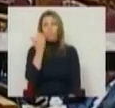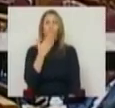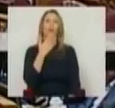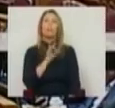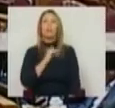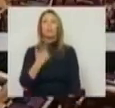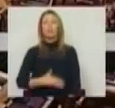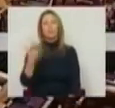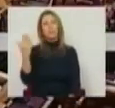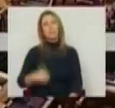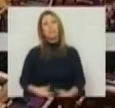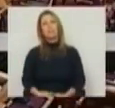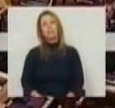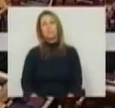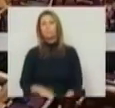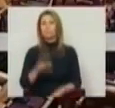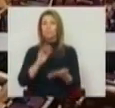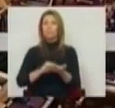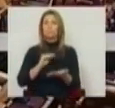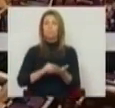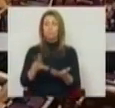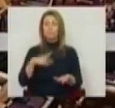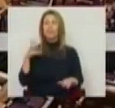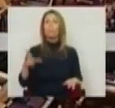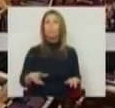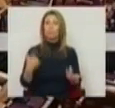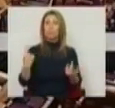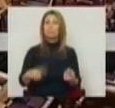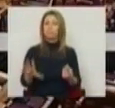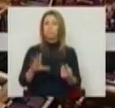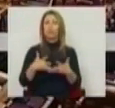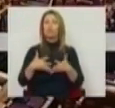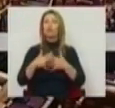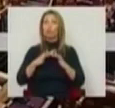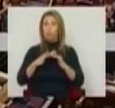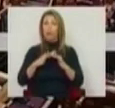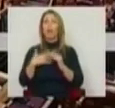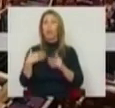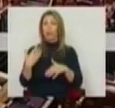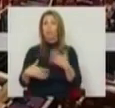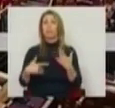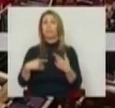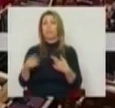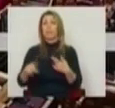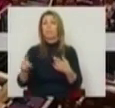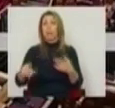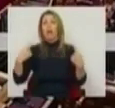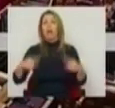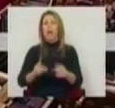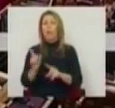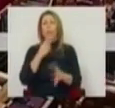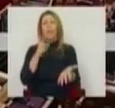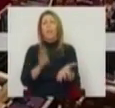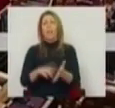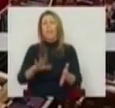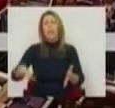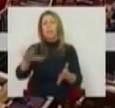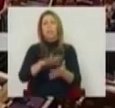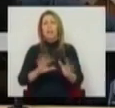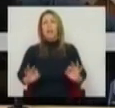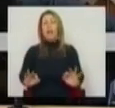Senhor Presidente, a pobreza tem em Portugal um caráter estrutural e persistente, não é uma realidade conjuntural.